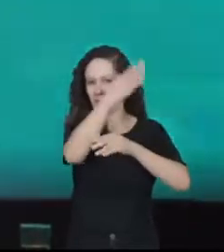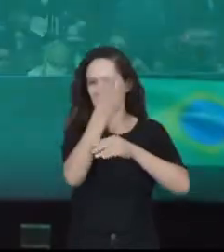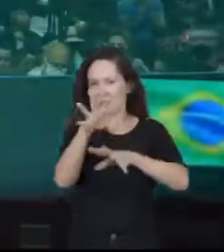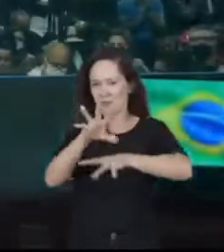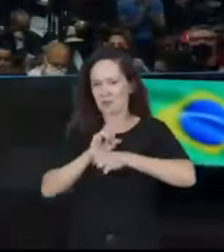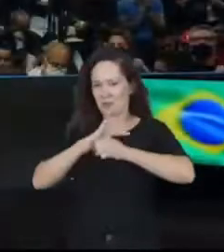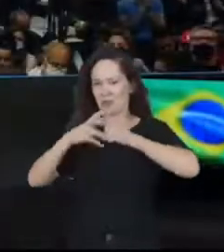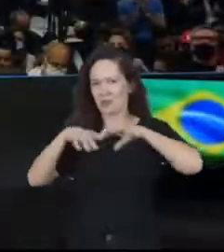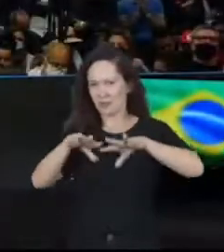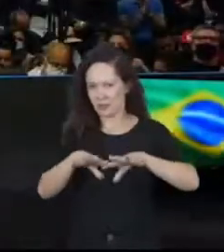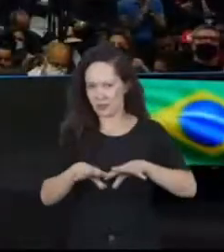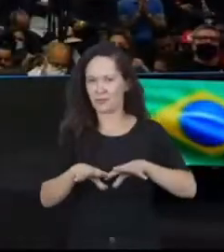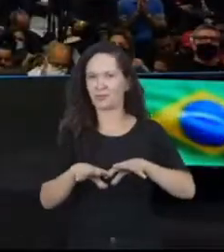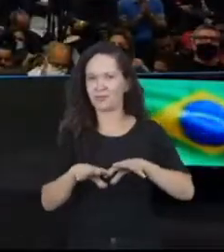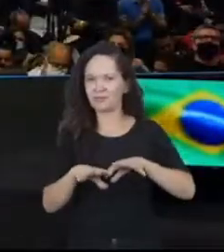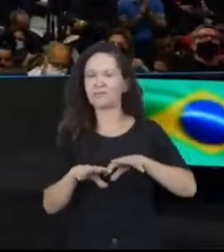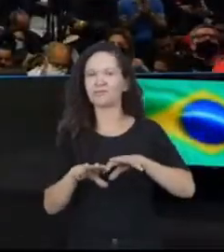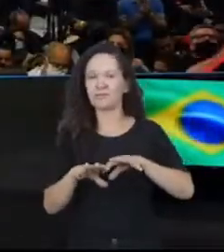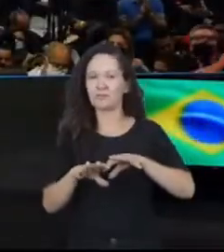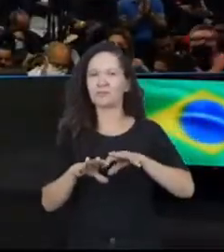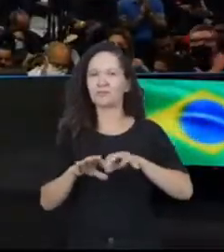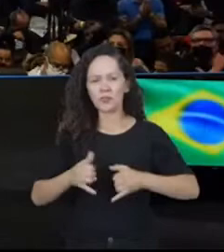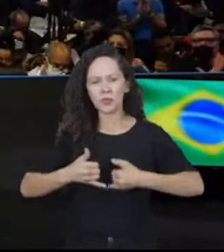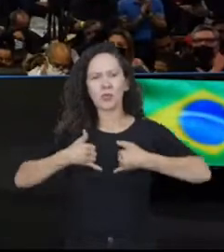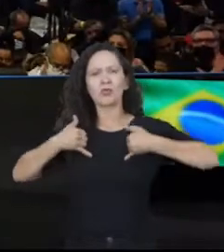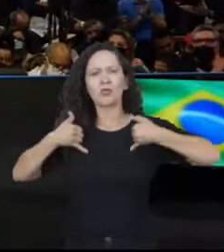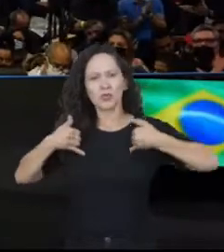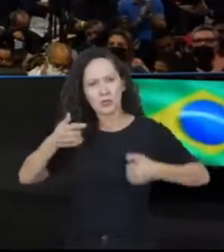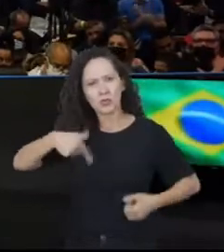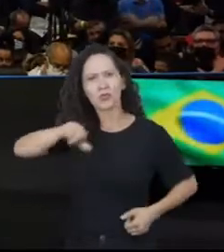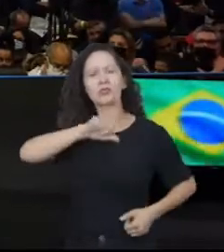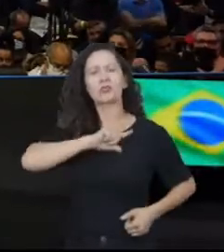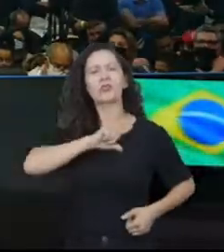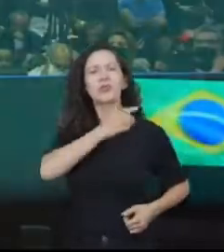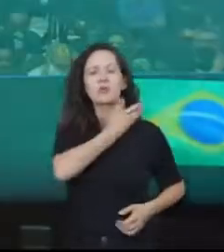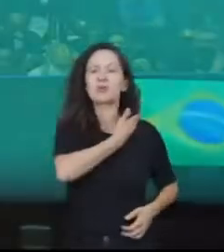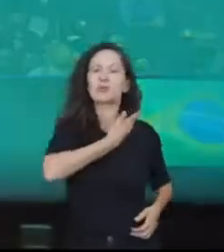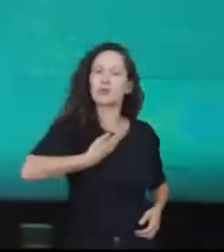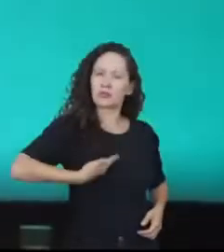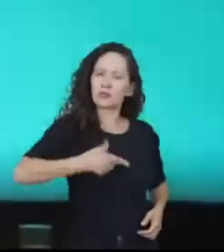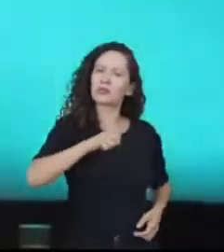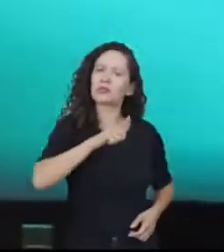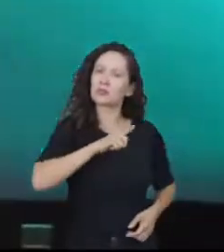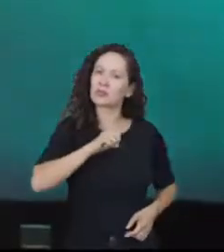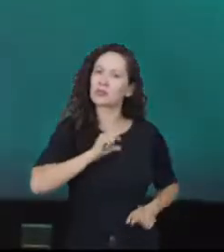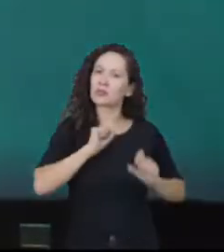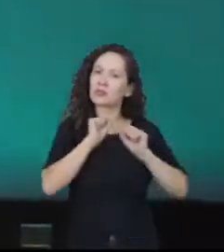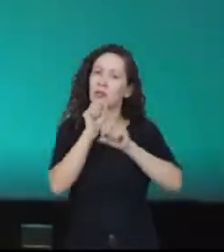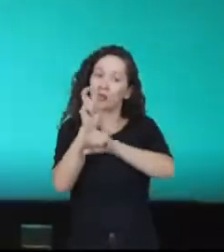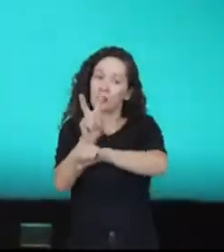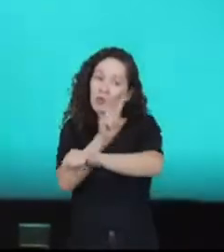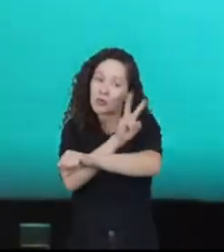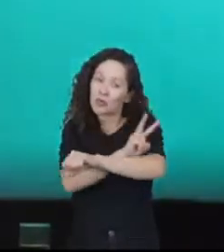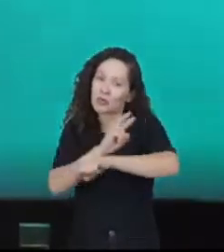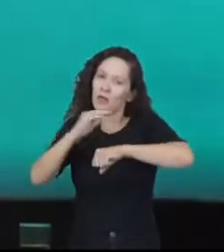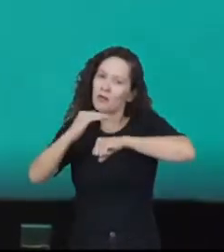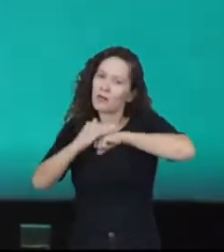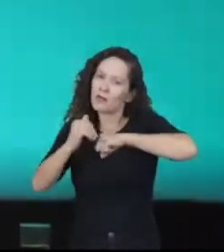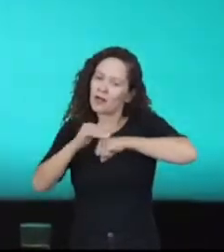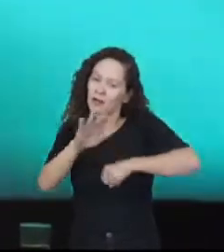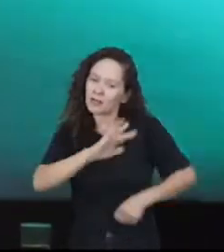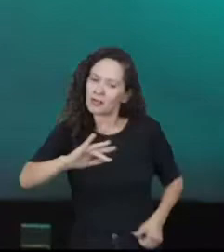Um dos maiores orgulhos dos nossos governos foi cuidar com muito carinho da saúde do povo